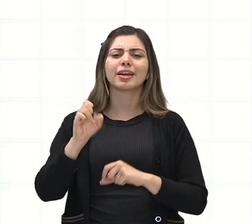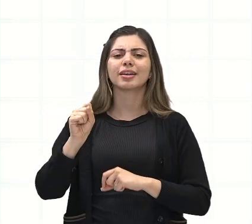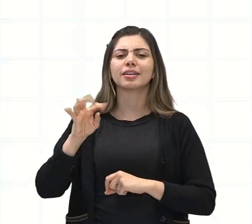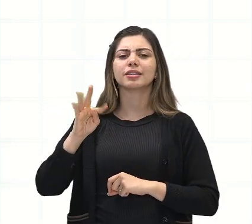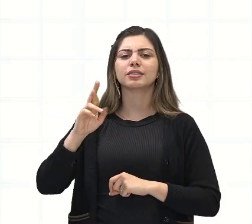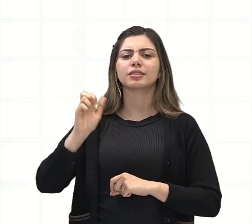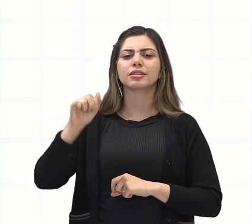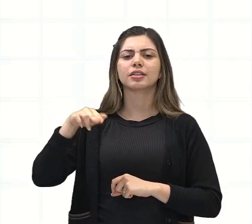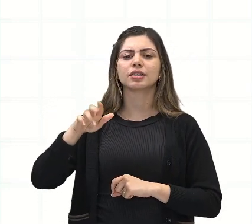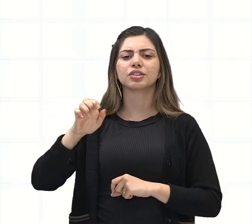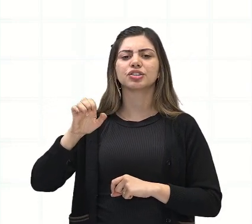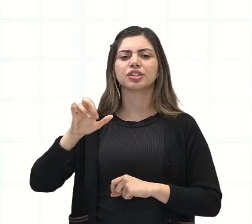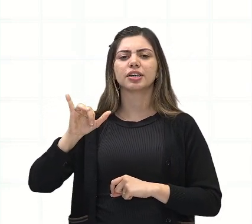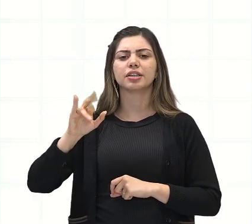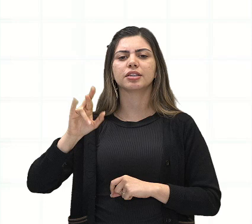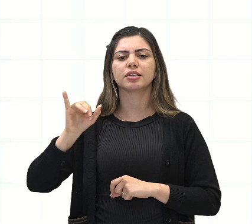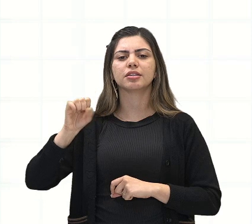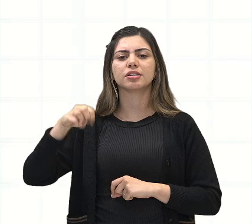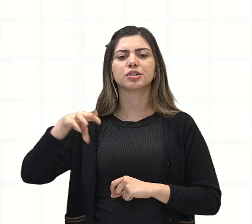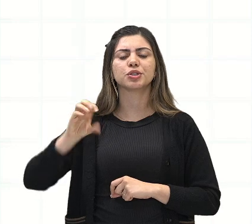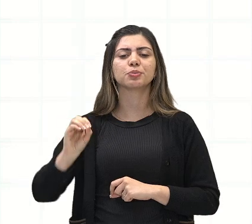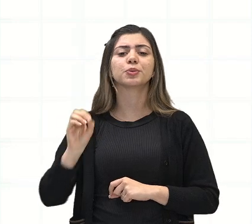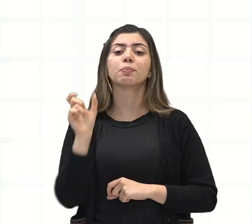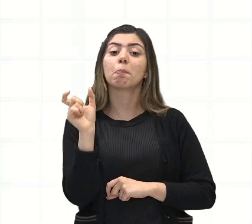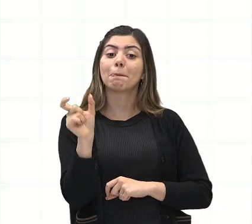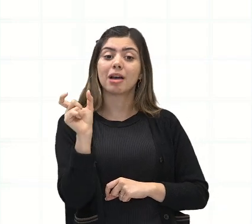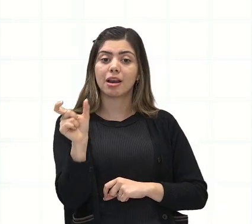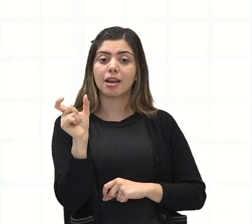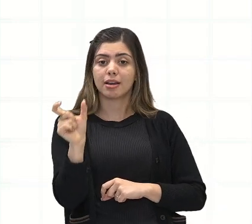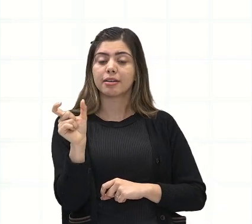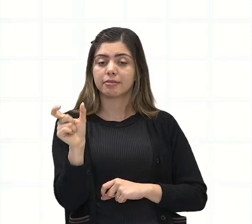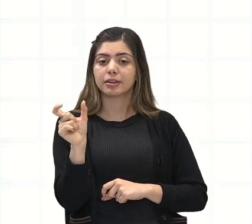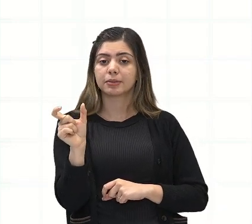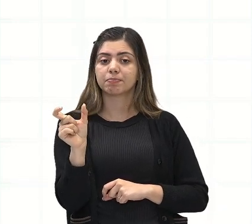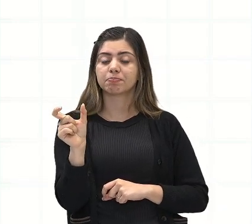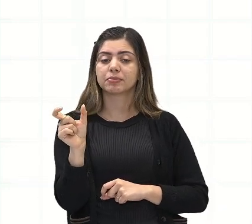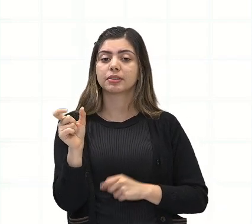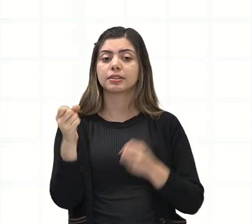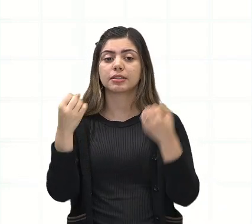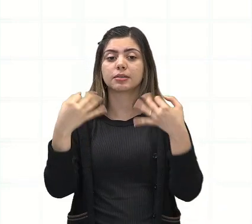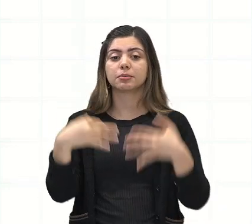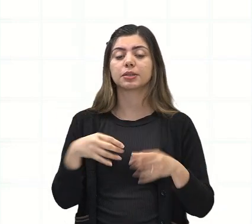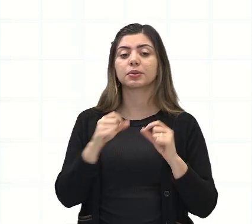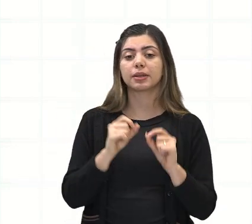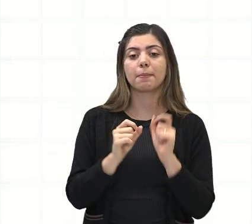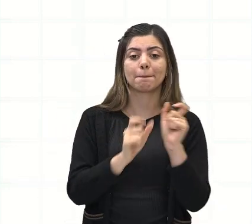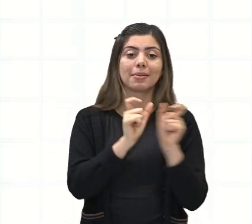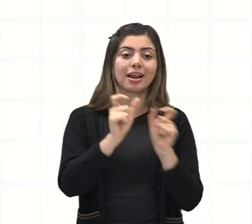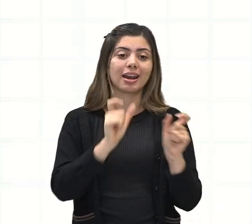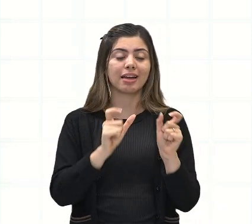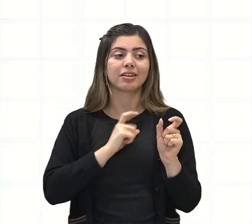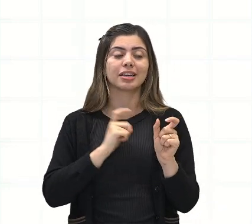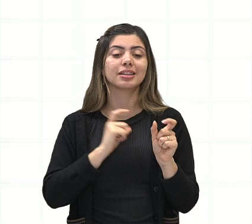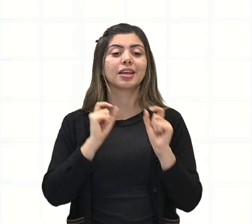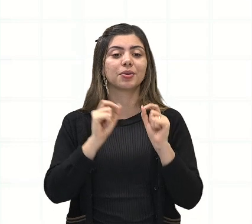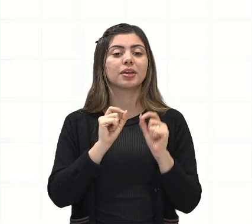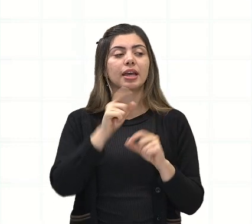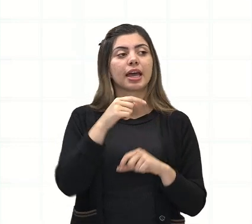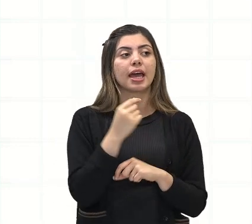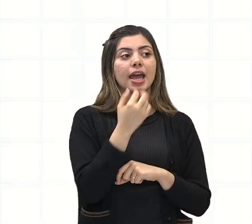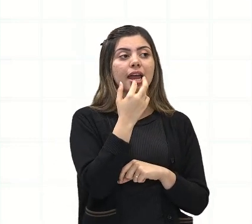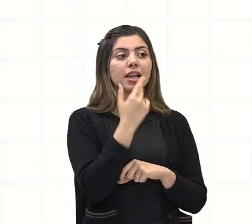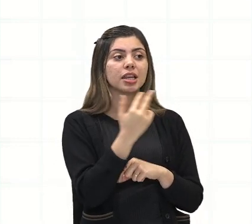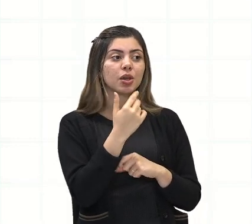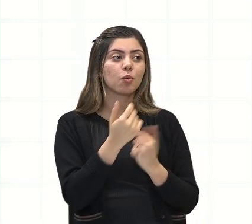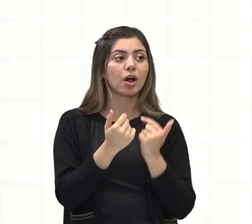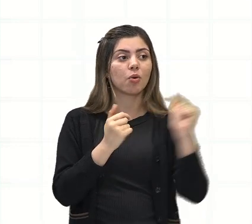esse termo usado para descrever palavras ou expressões que são